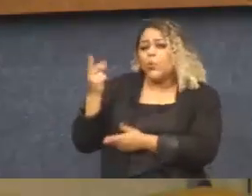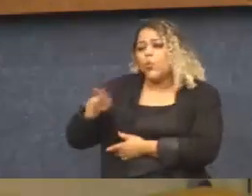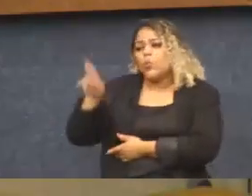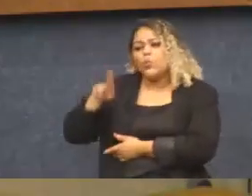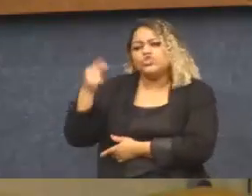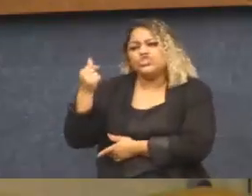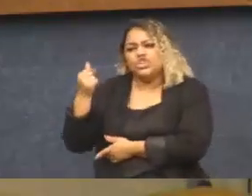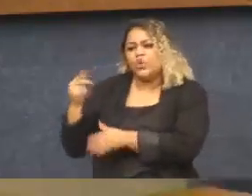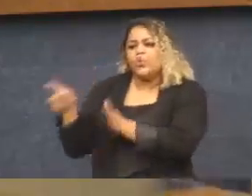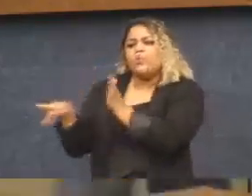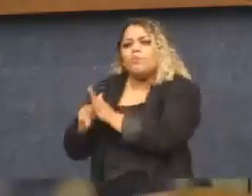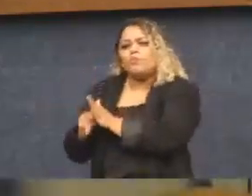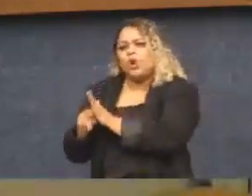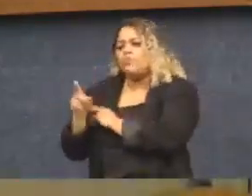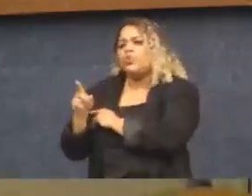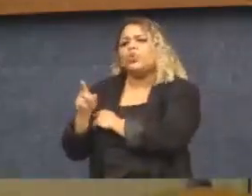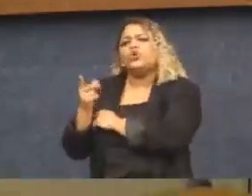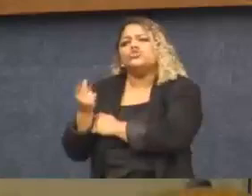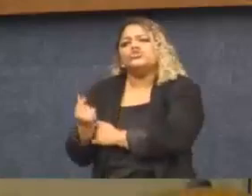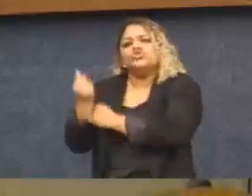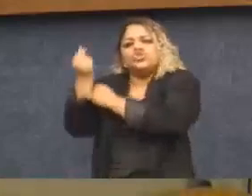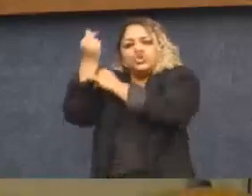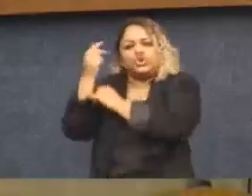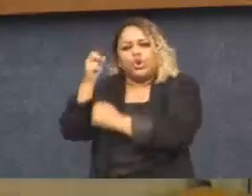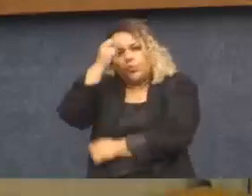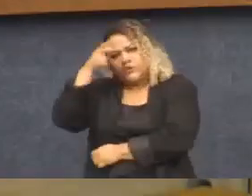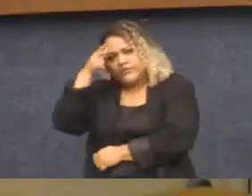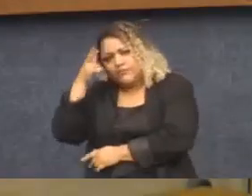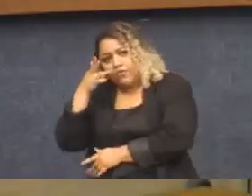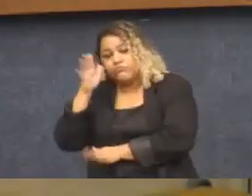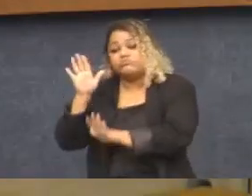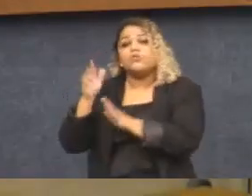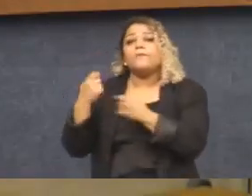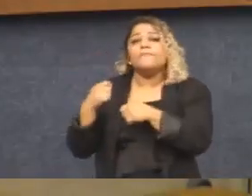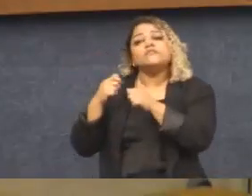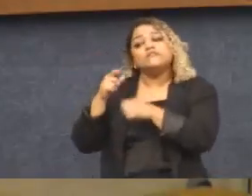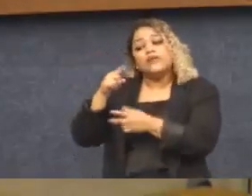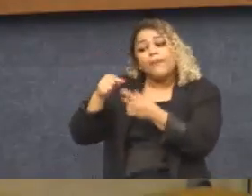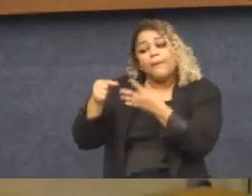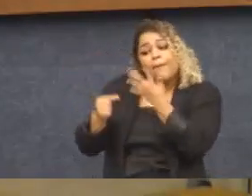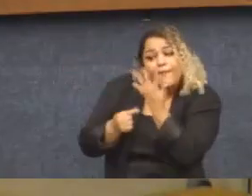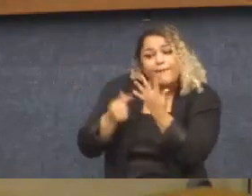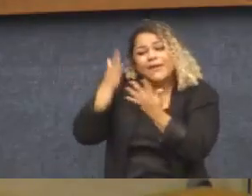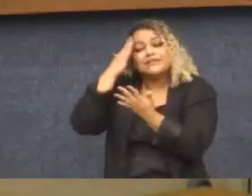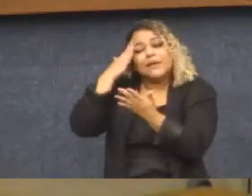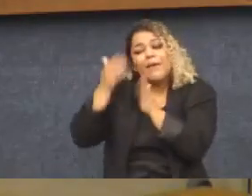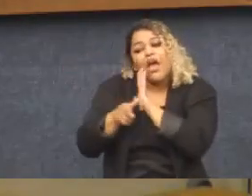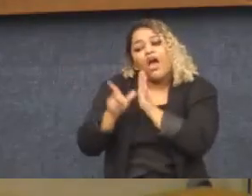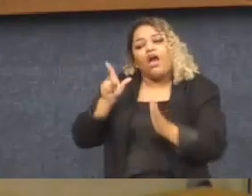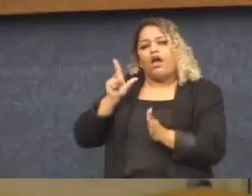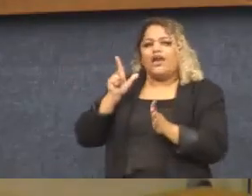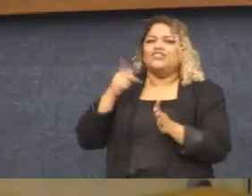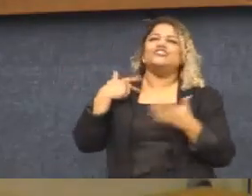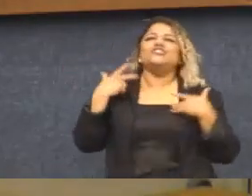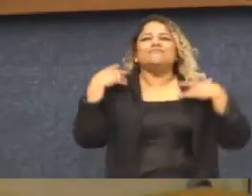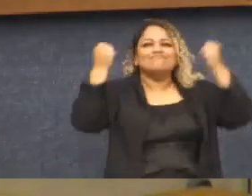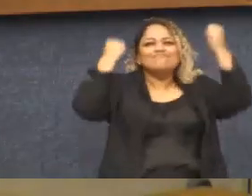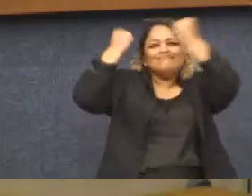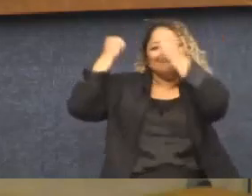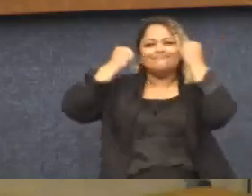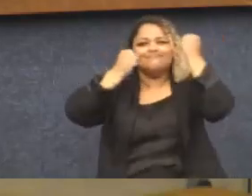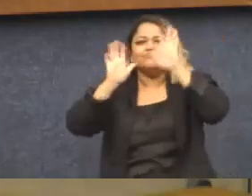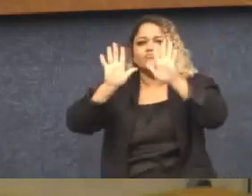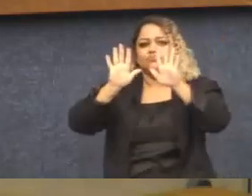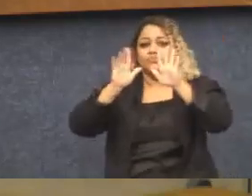tudo a gente precisa saber antes de comemorar. Até porque políticos que vivem